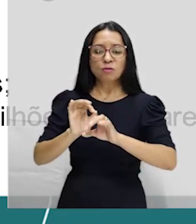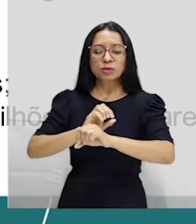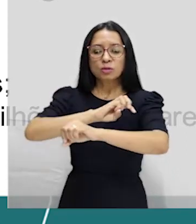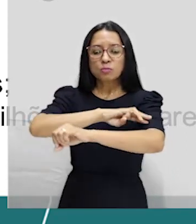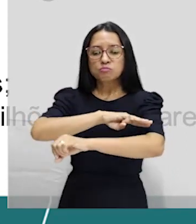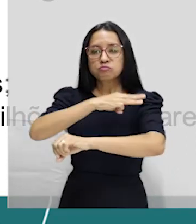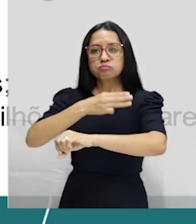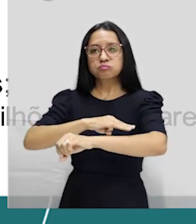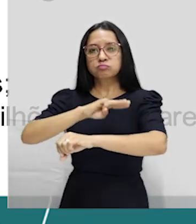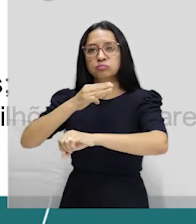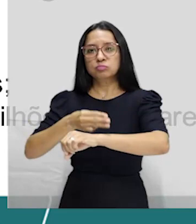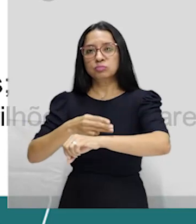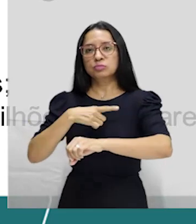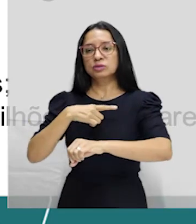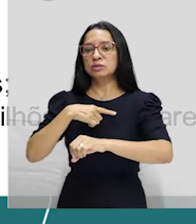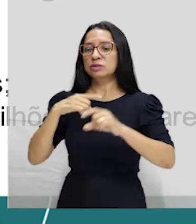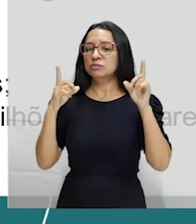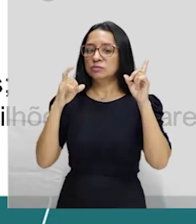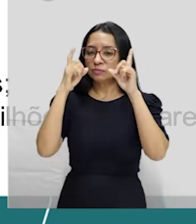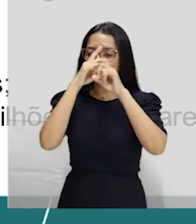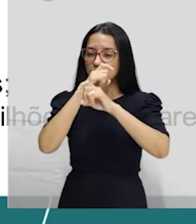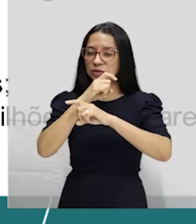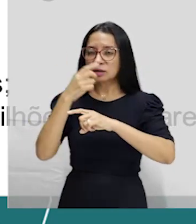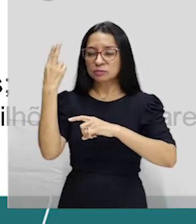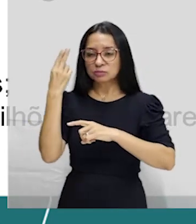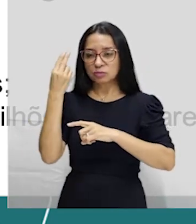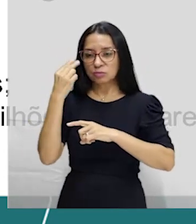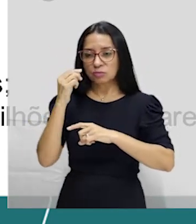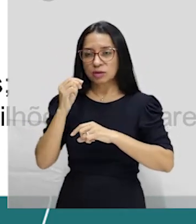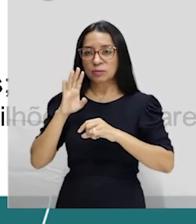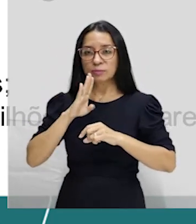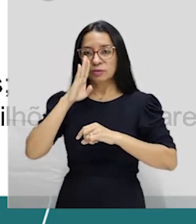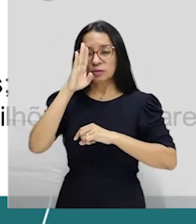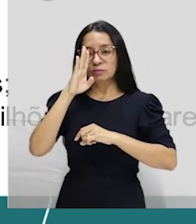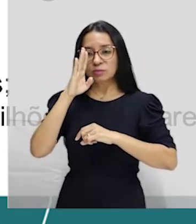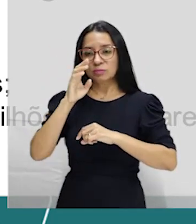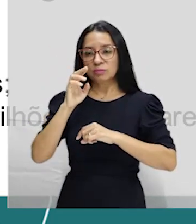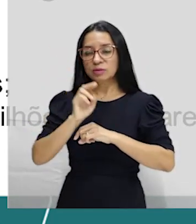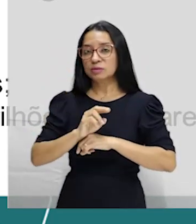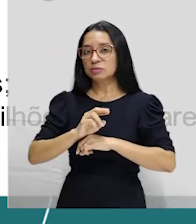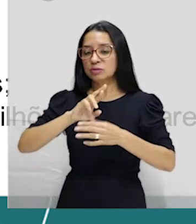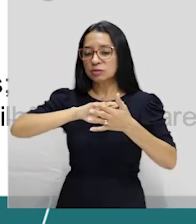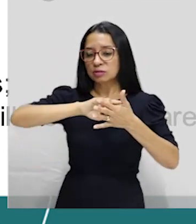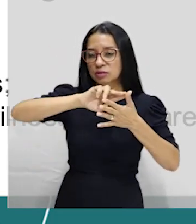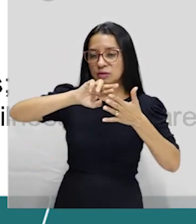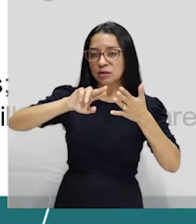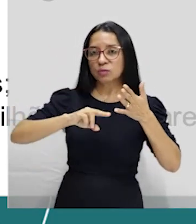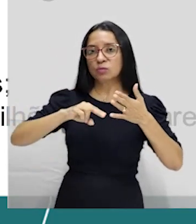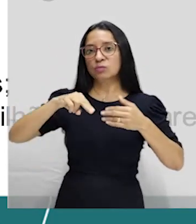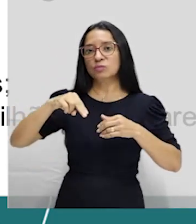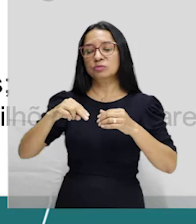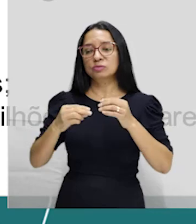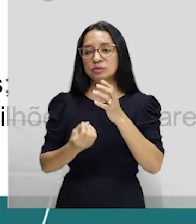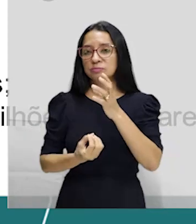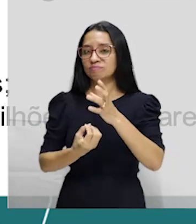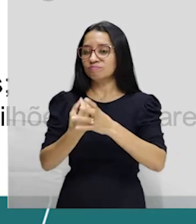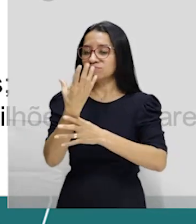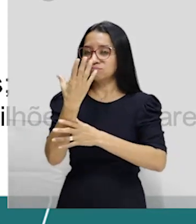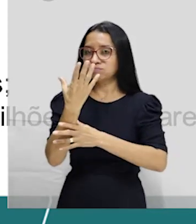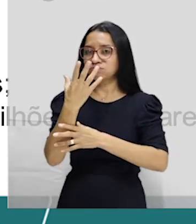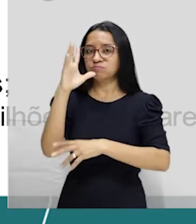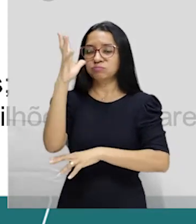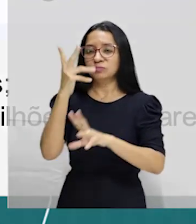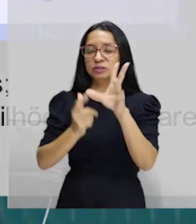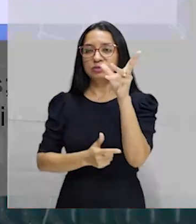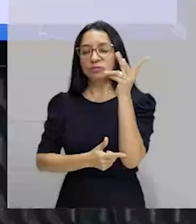Então o Japão ele tem uma dificuldade natural, principalmente em relação a recursos naturais, tá? Como por exemplo aí combustíveis fósseis, tá certo?